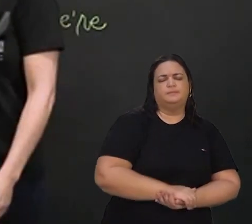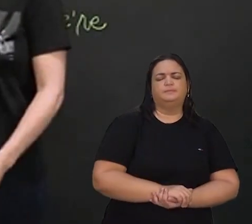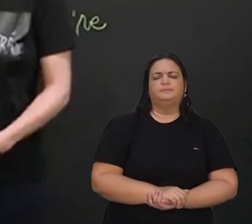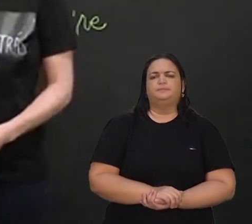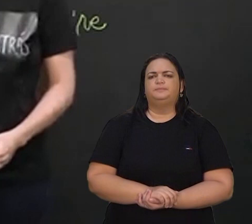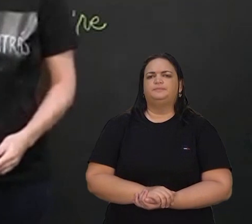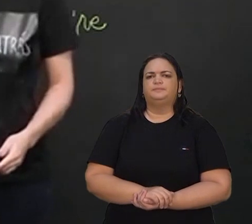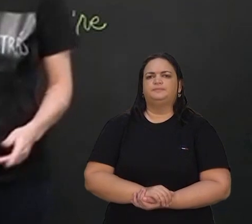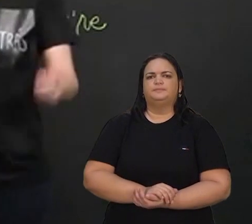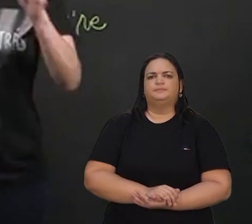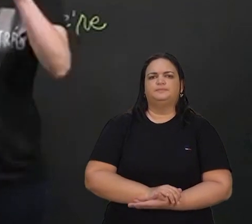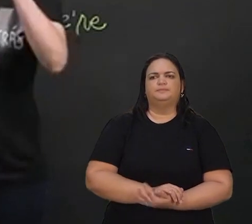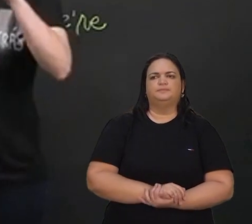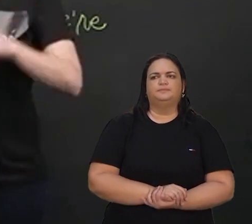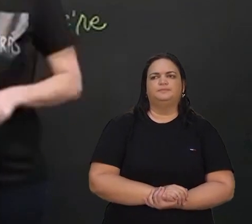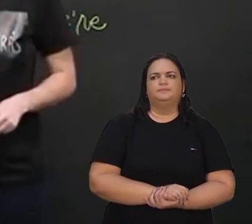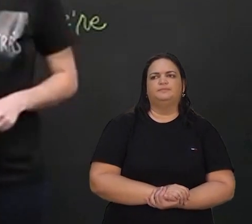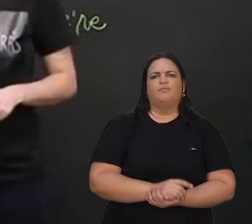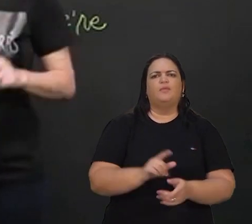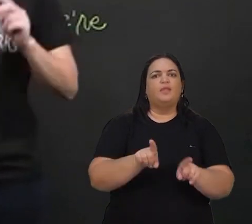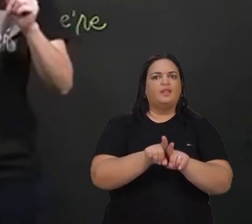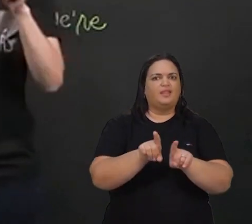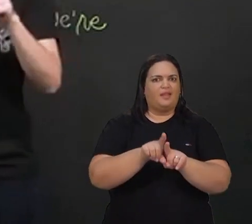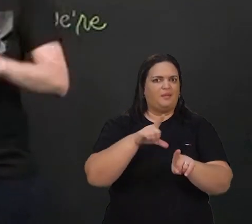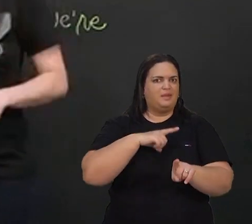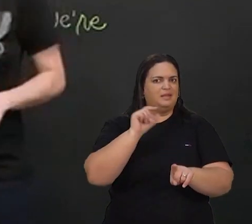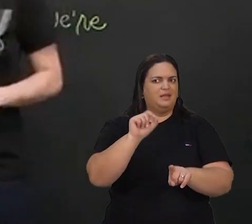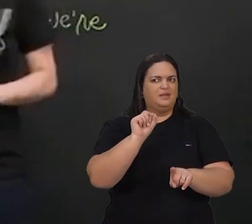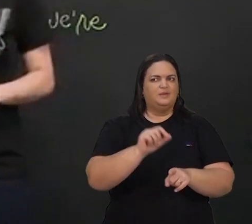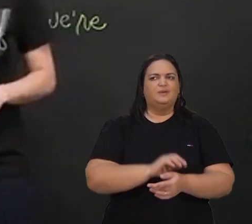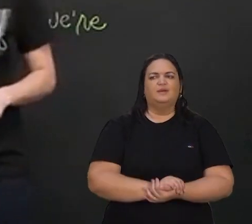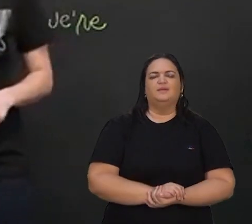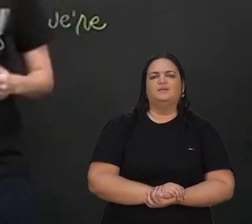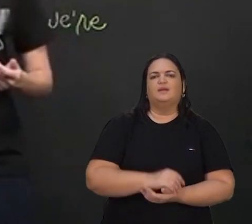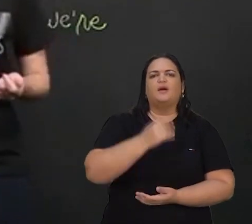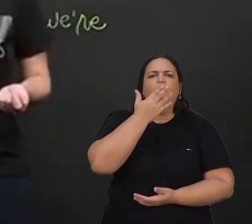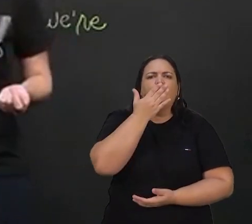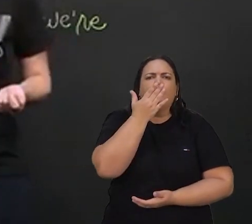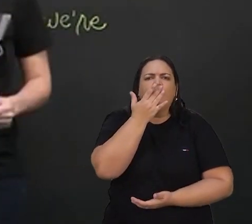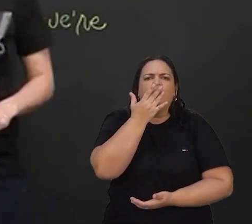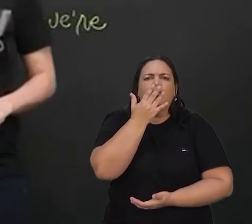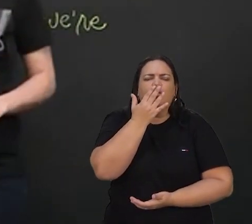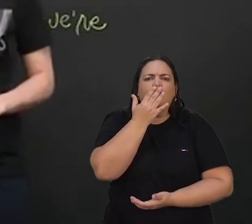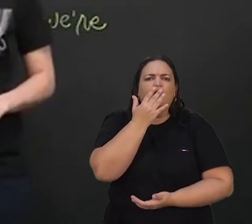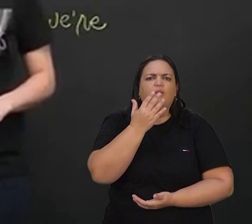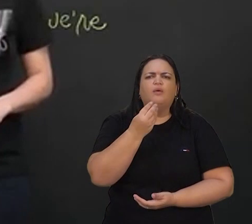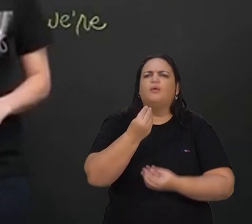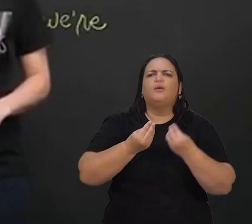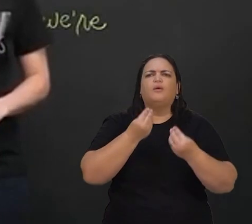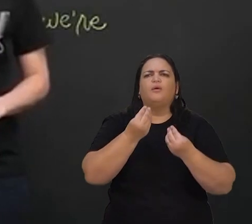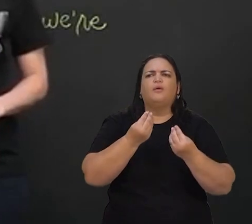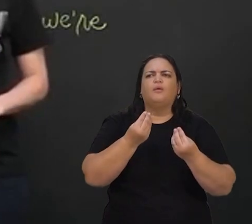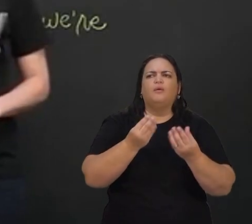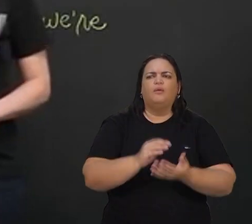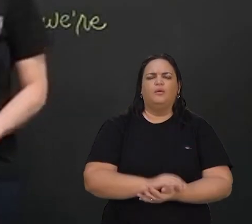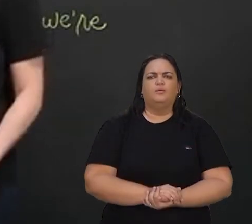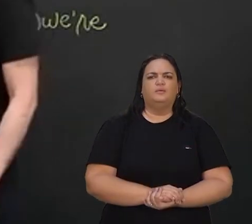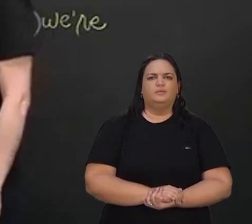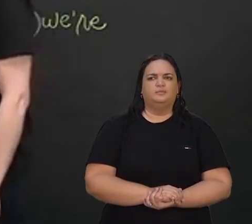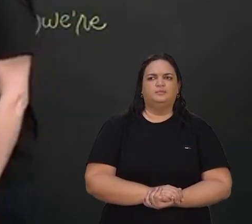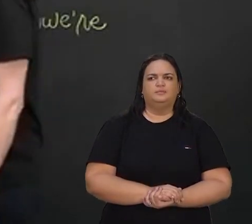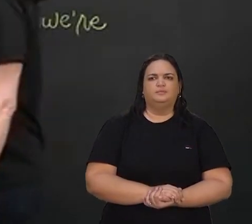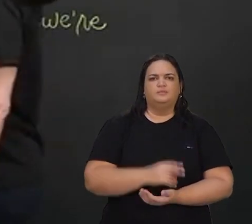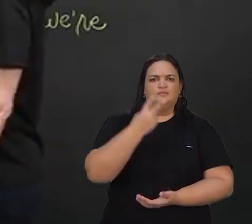vista é a de um L só. Existem outros casos também, vou dar um exemplo. Color, cor. Color,